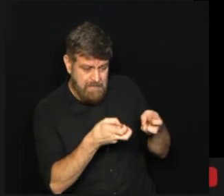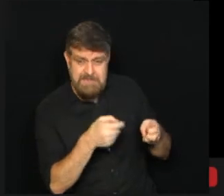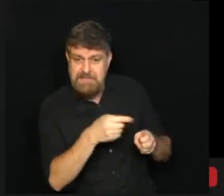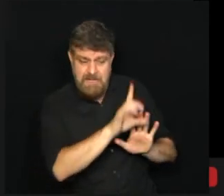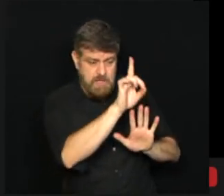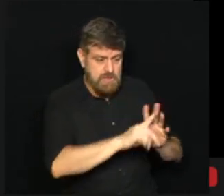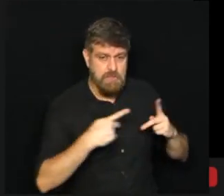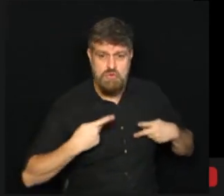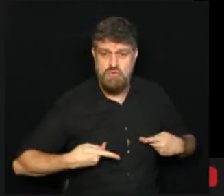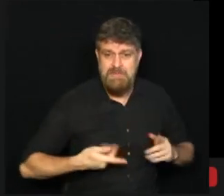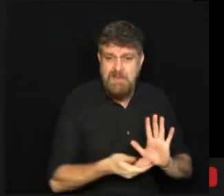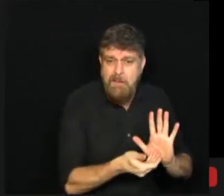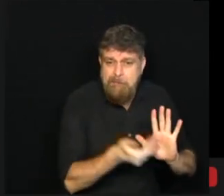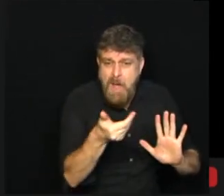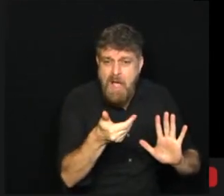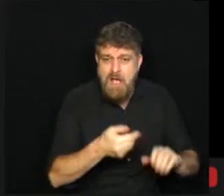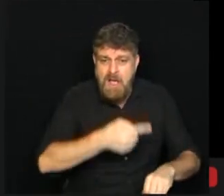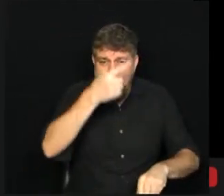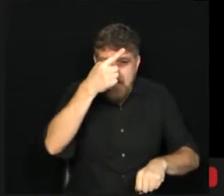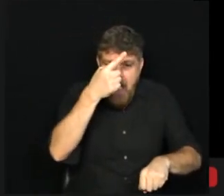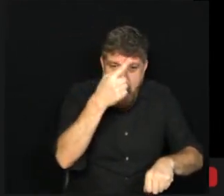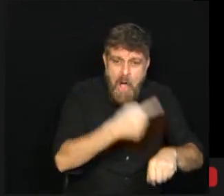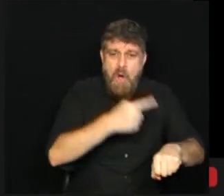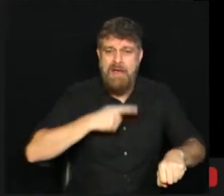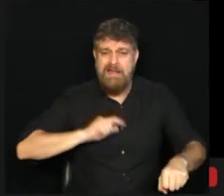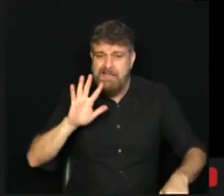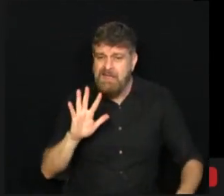humanos na hora do fato, na hora que ele acontece. Sabe,